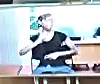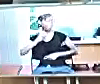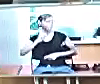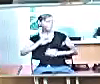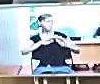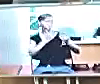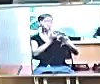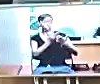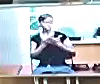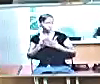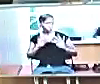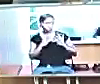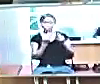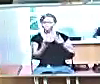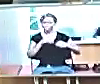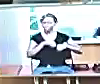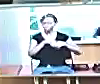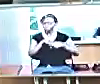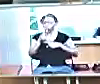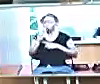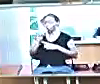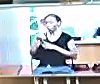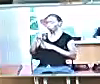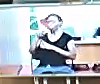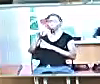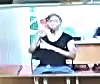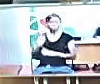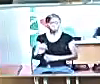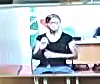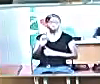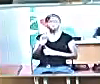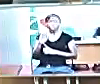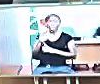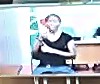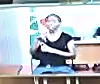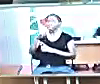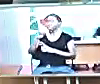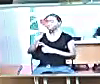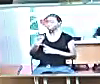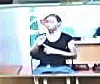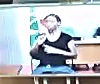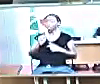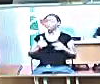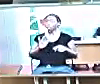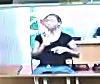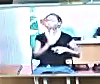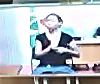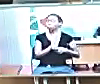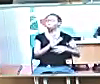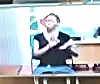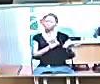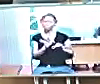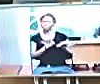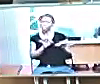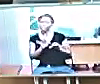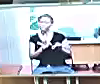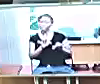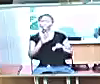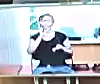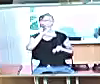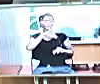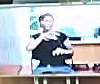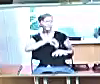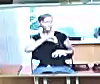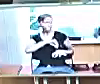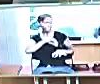rômulo luís campos assessor do departamento de assalariados rurais da federação dos trabalhadores da agricultura do estado